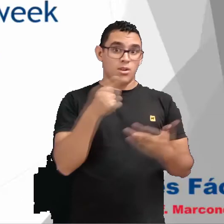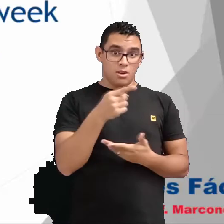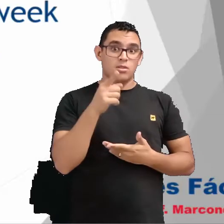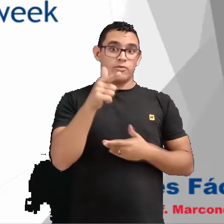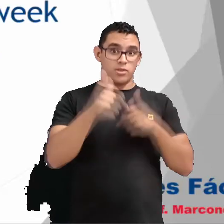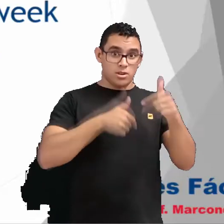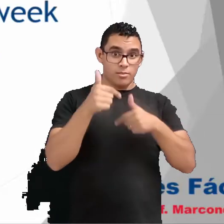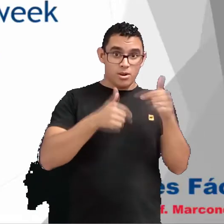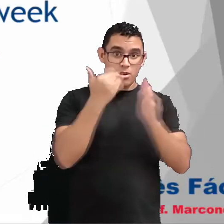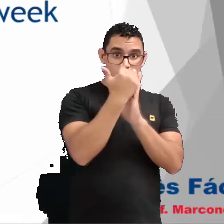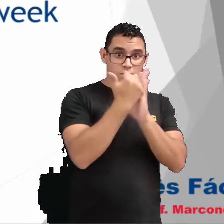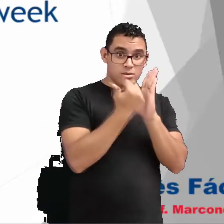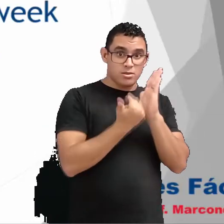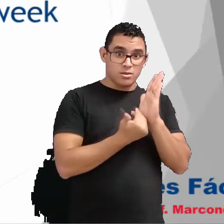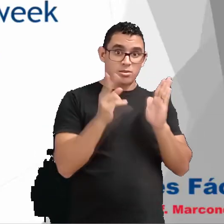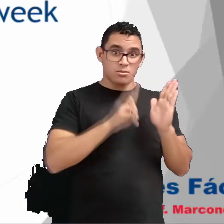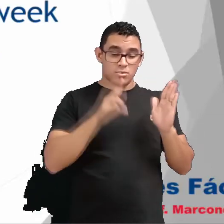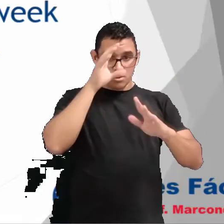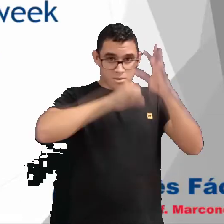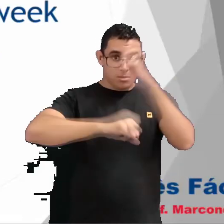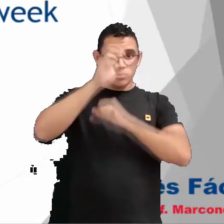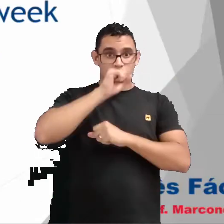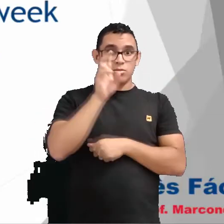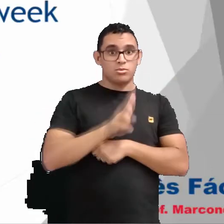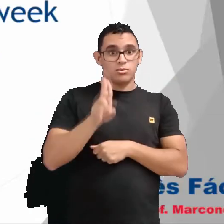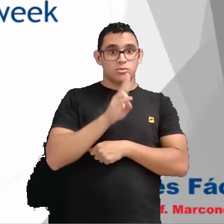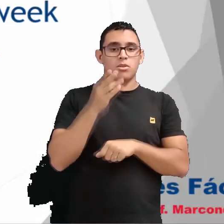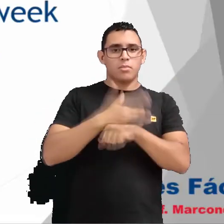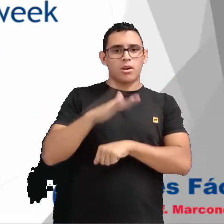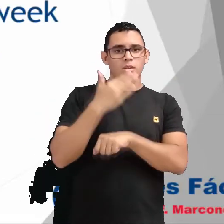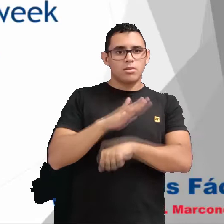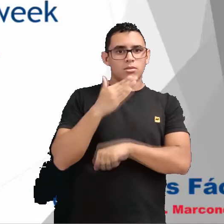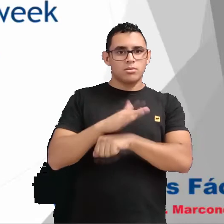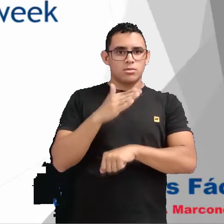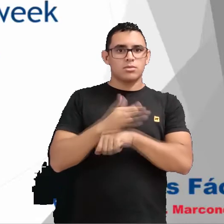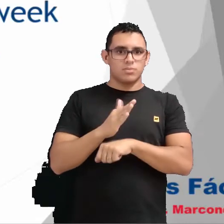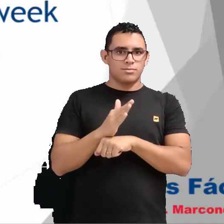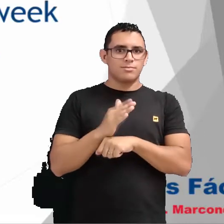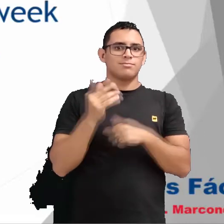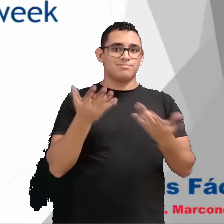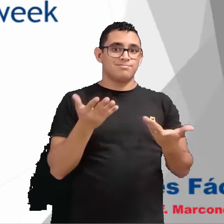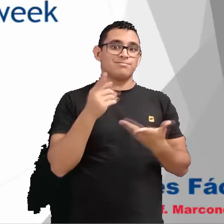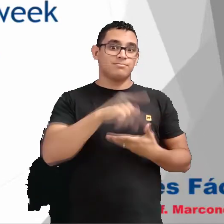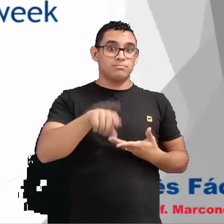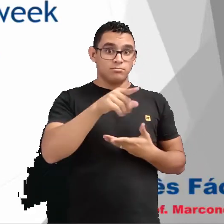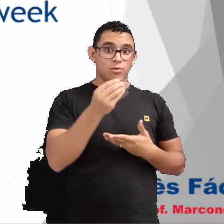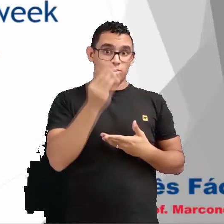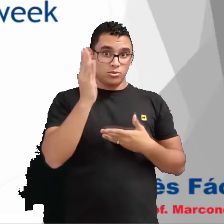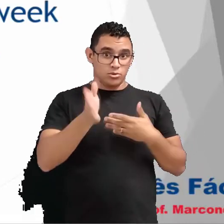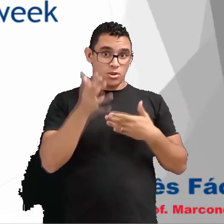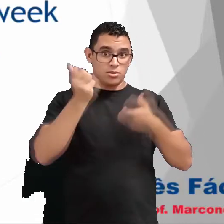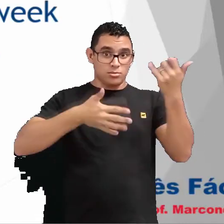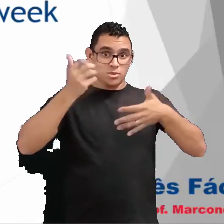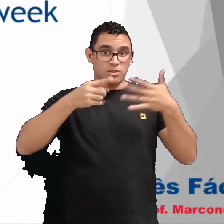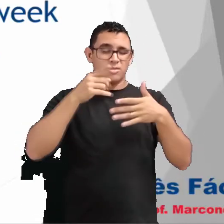nós vamos trabalhar com a lista e assim que nós vamos então aprender e a utilizar e praticar os irregular verbs, ok? E como eu disse para vocês, com o